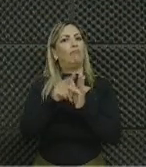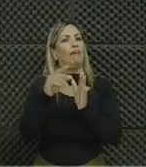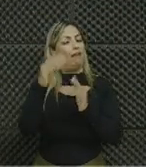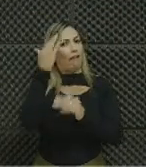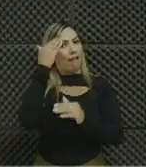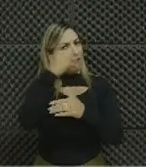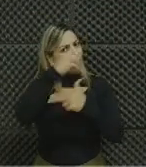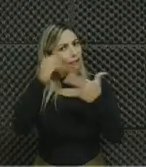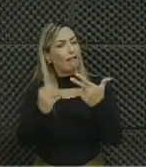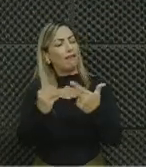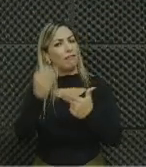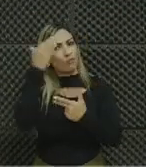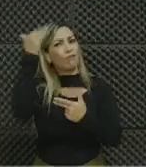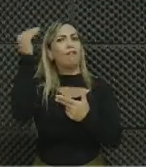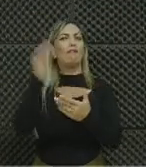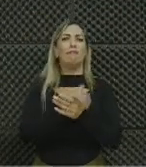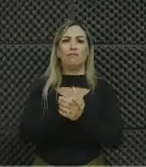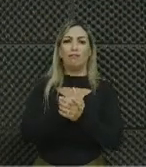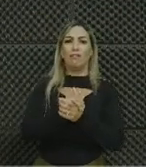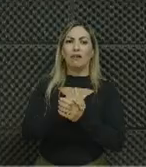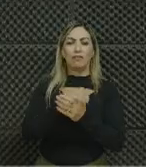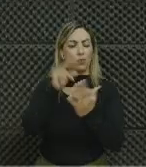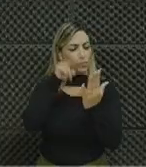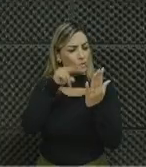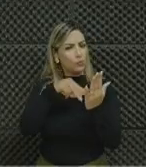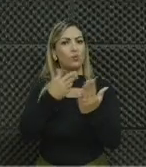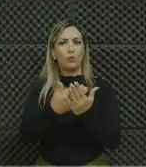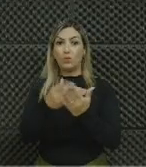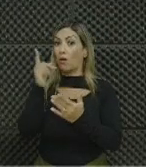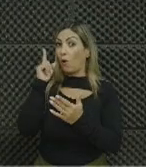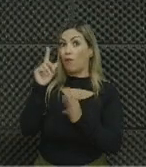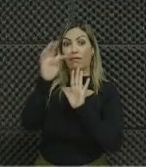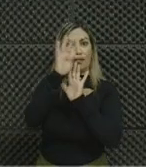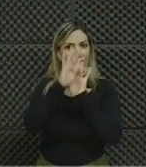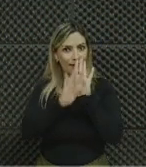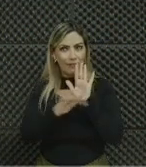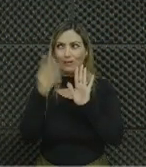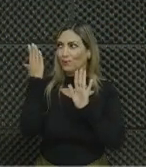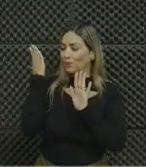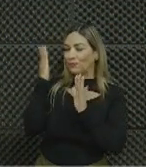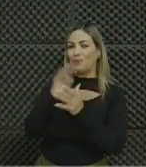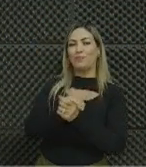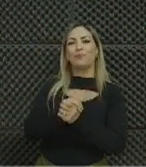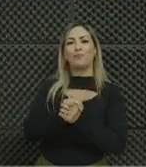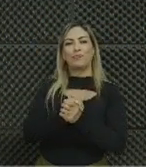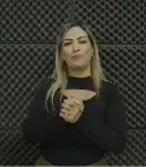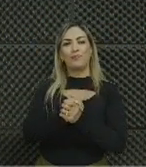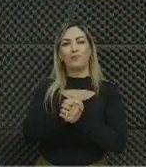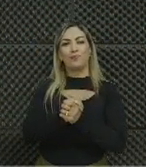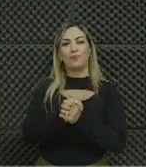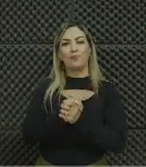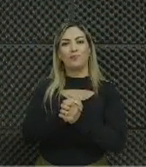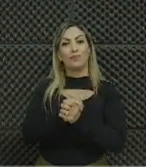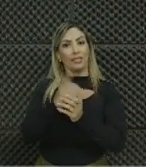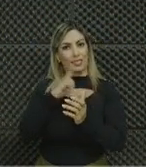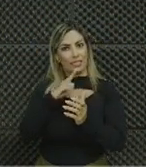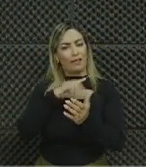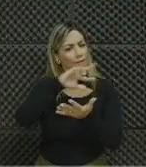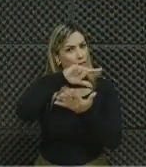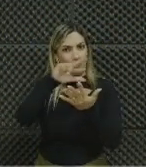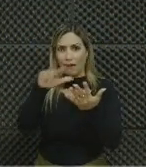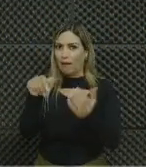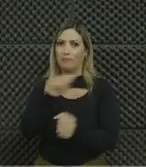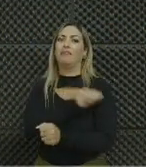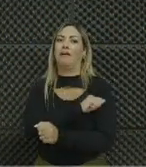não deixa passar não. Ela tá bem assim, olha, aparece o texto, tá? Tem